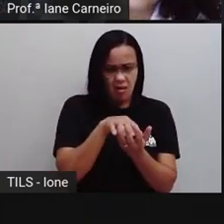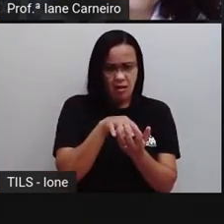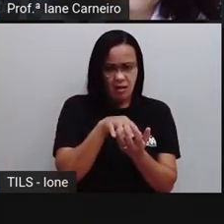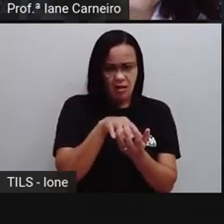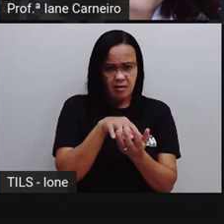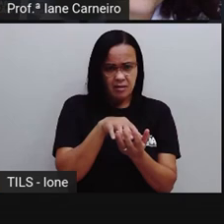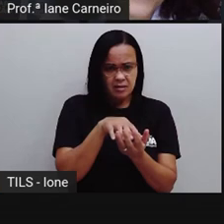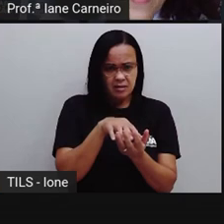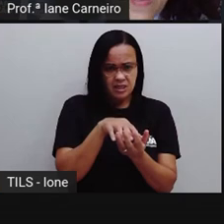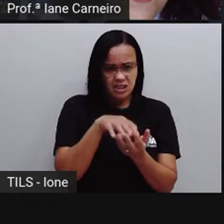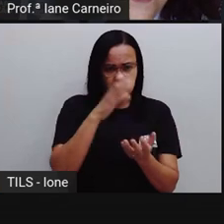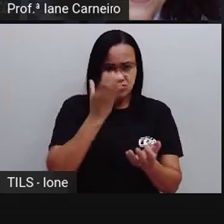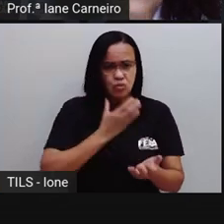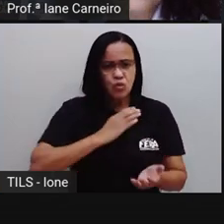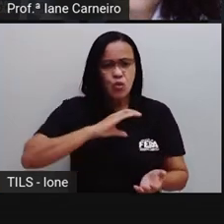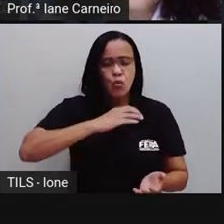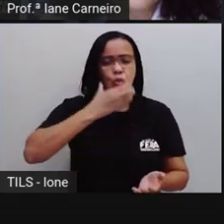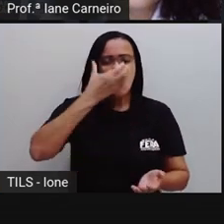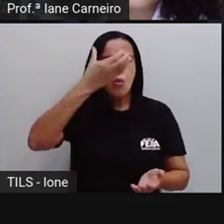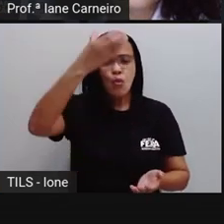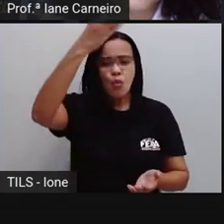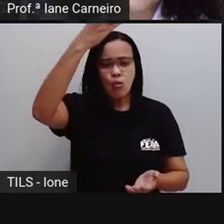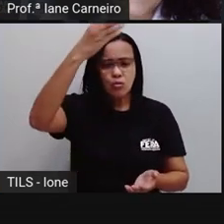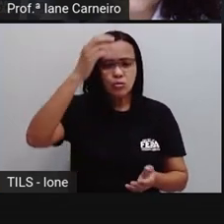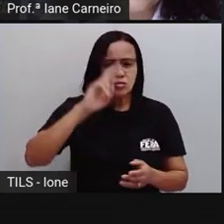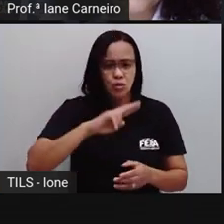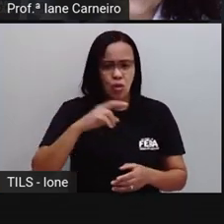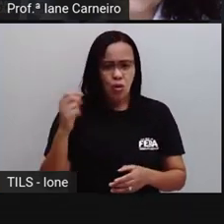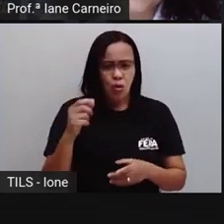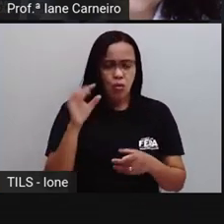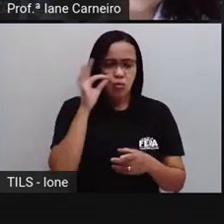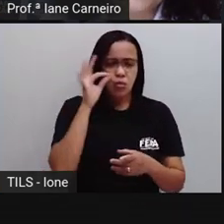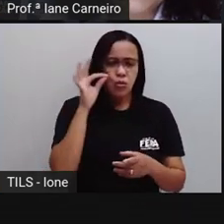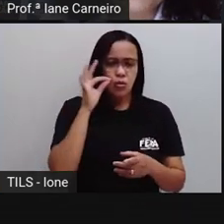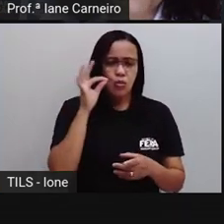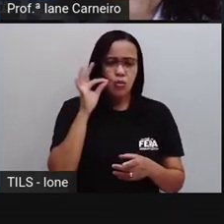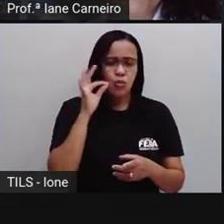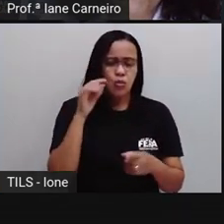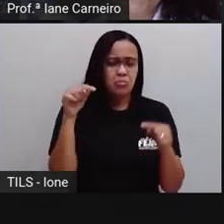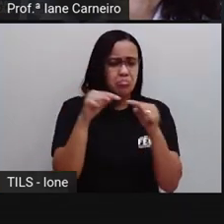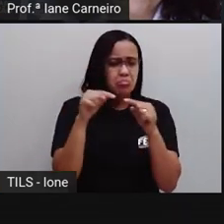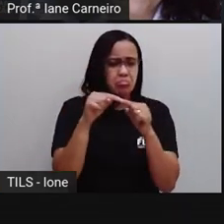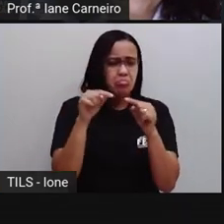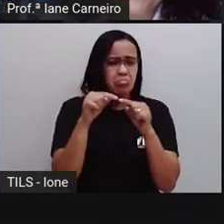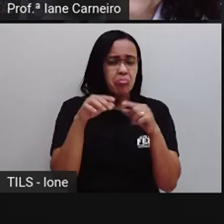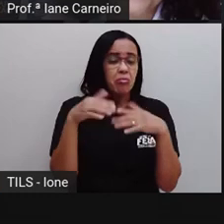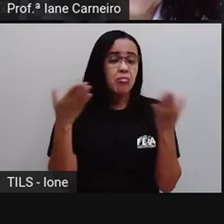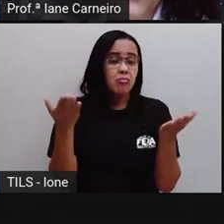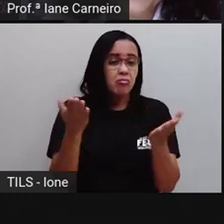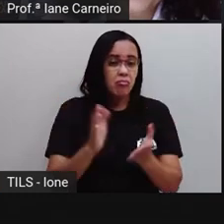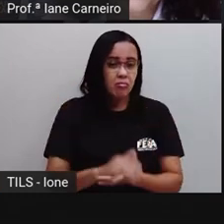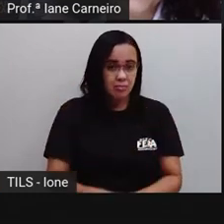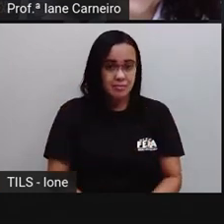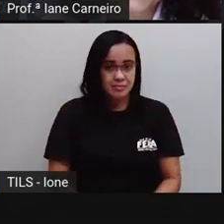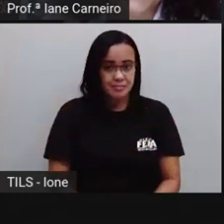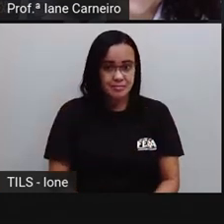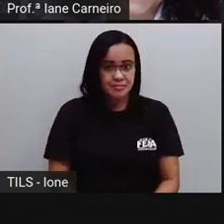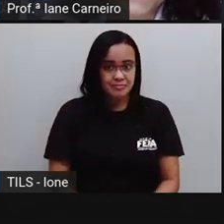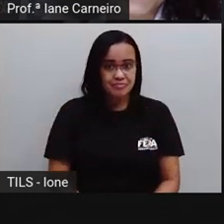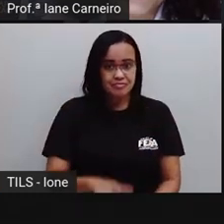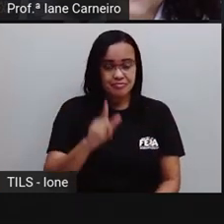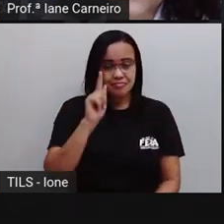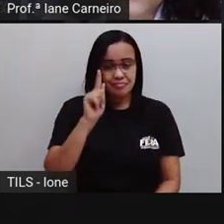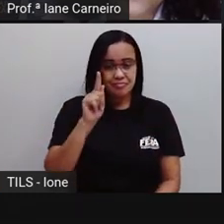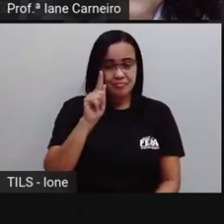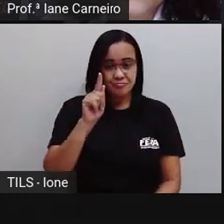letra B girafa ou letras e gato O que que tá escrito aí e começa com que letra